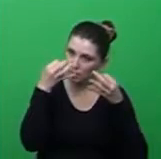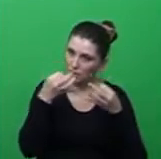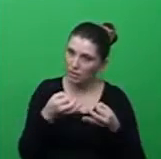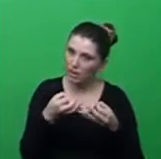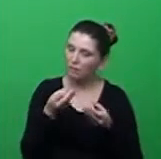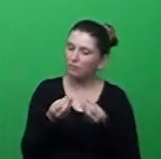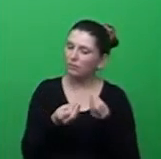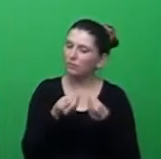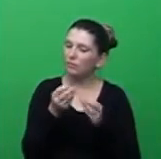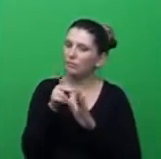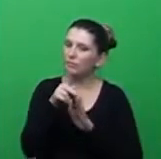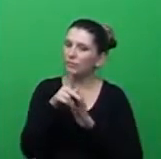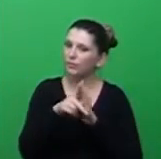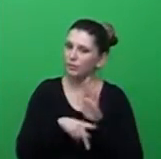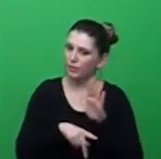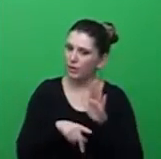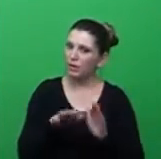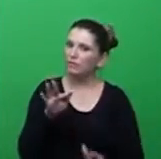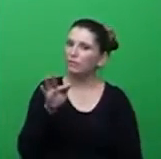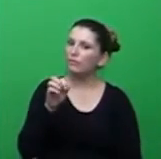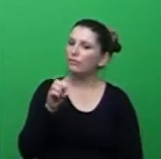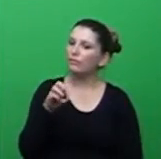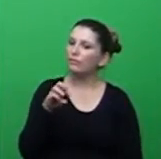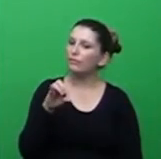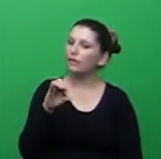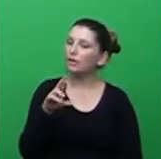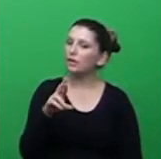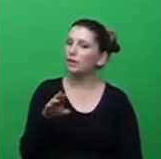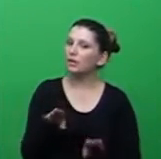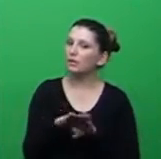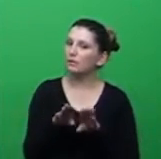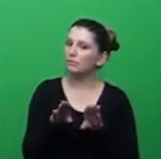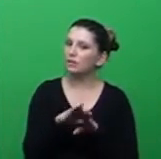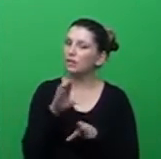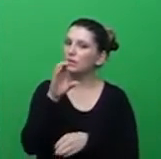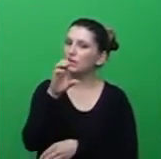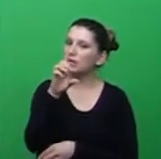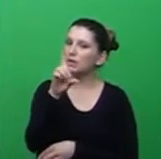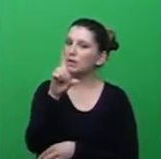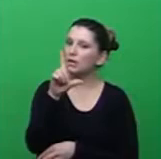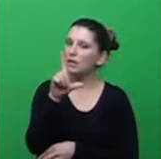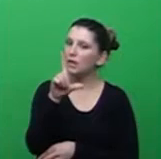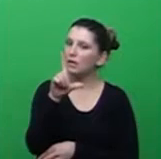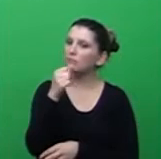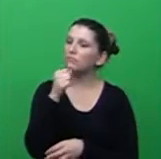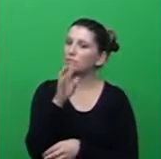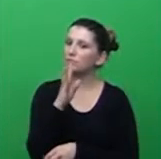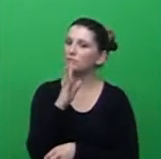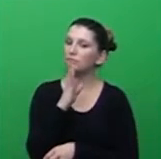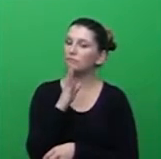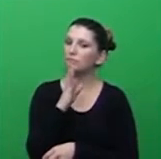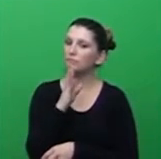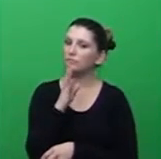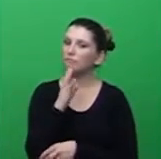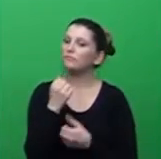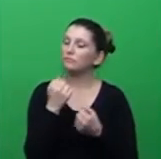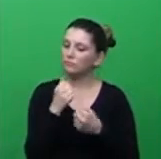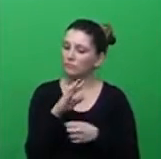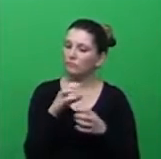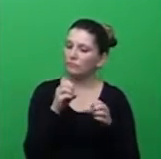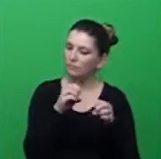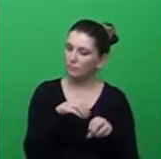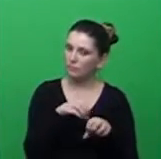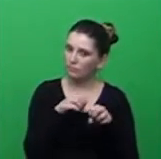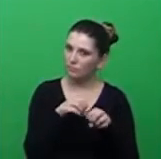está no resto da cidade, como é que se encaminha, e da CDL também. A gente sabe que isso é um processo de educação, que